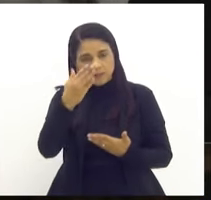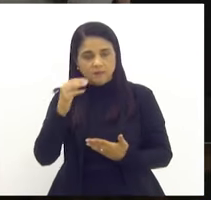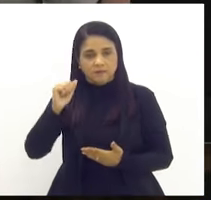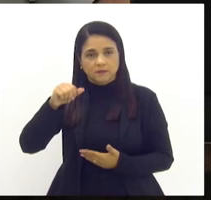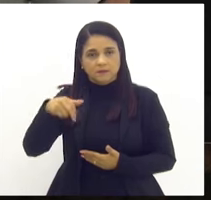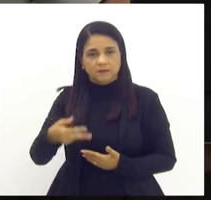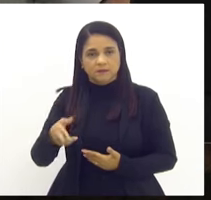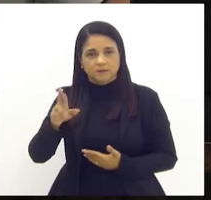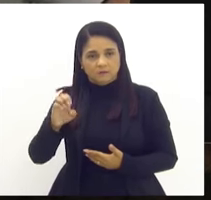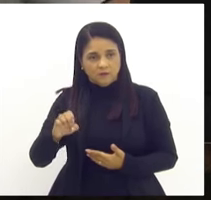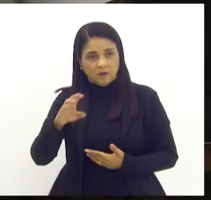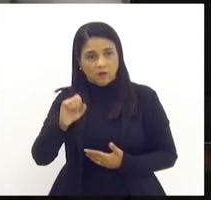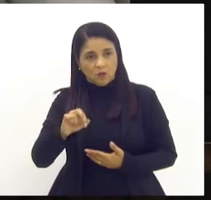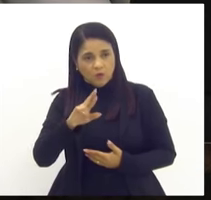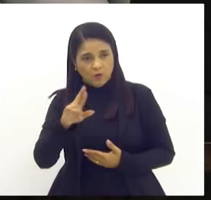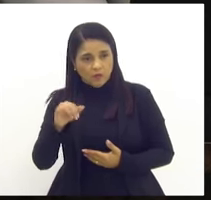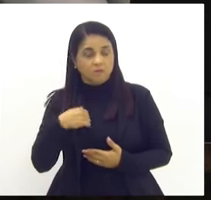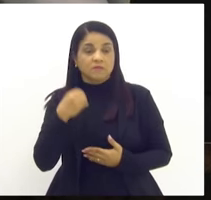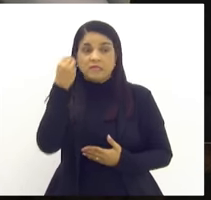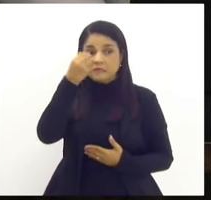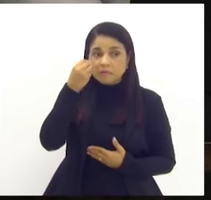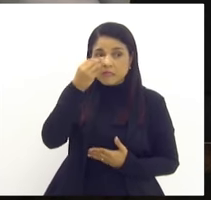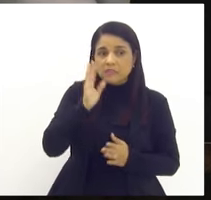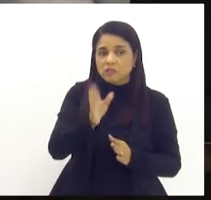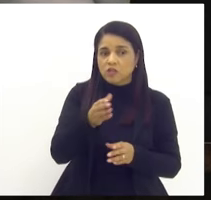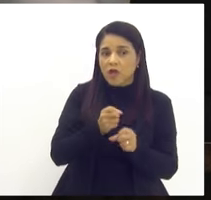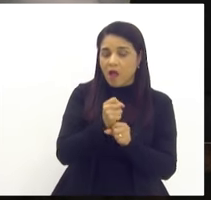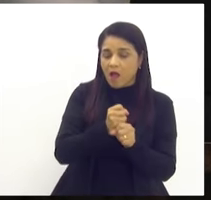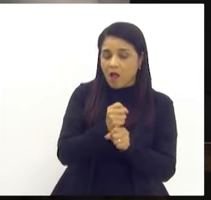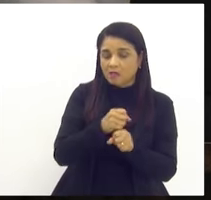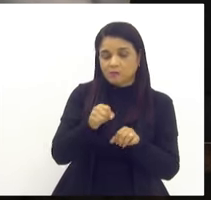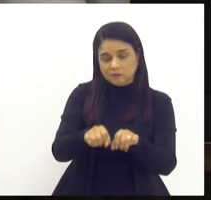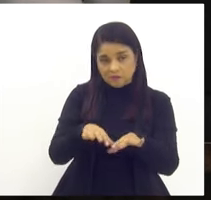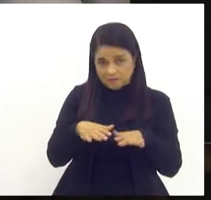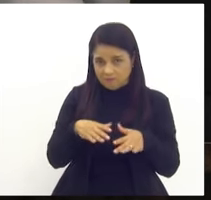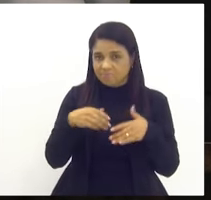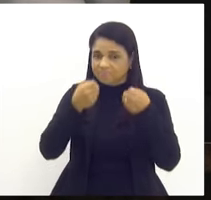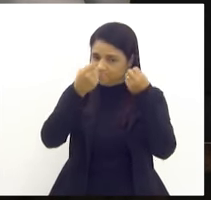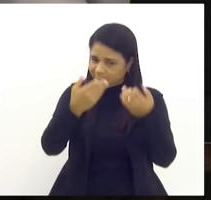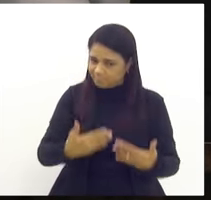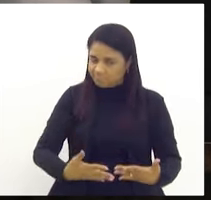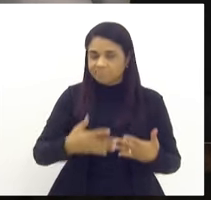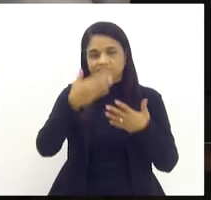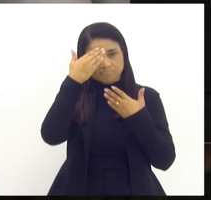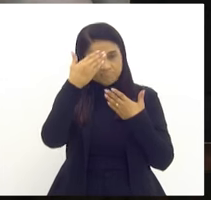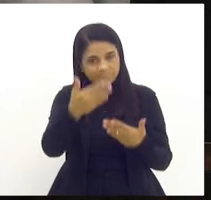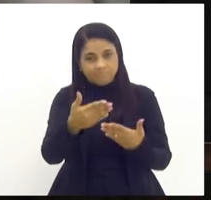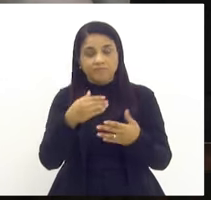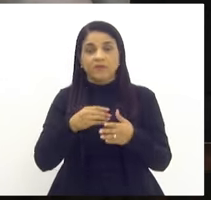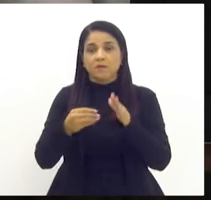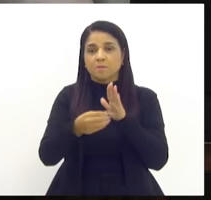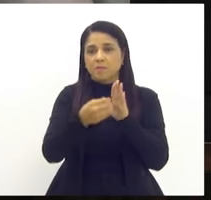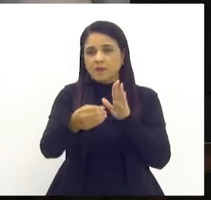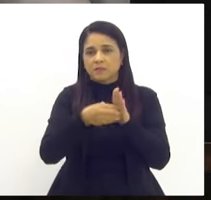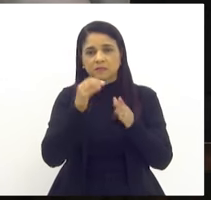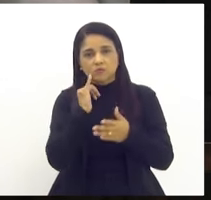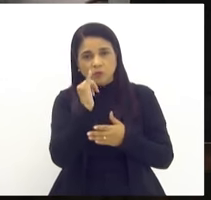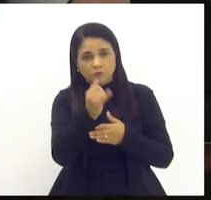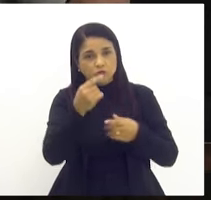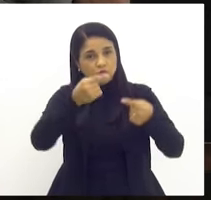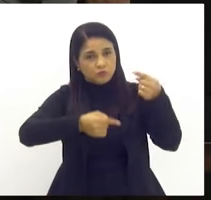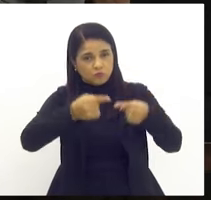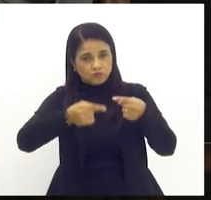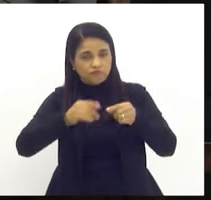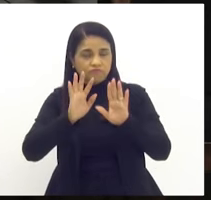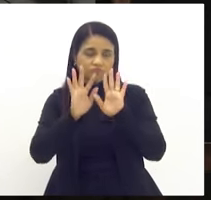inclusive diante a experiência de vossa excelência tantos anos aqui nessa casa com os pareceres emitidos em discussão não